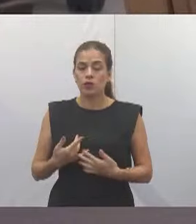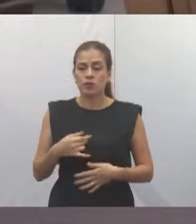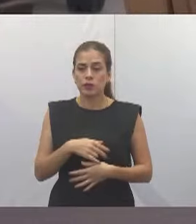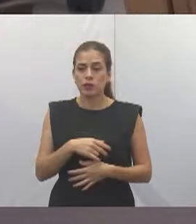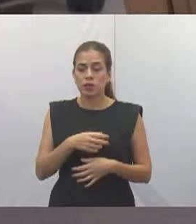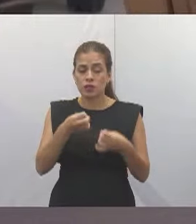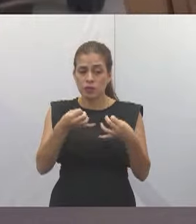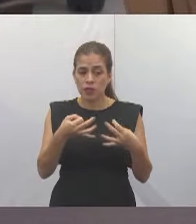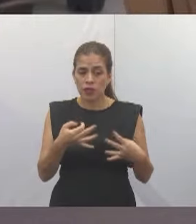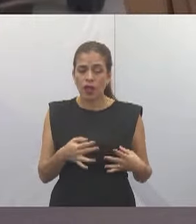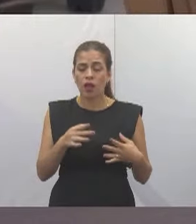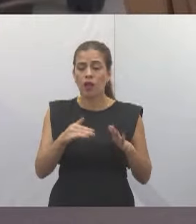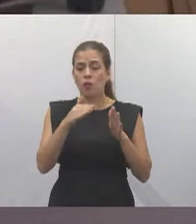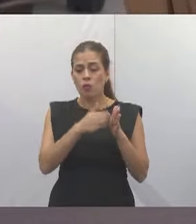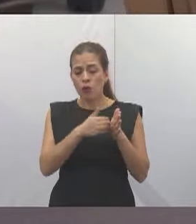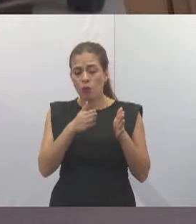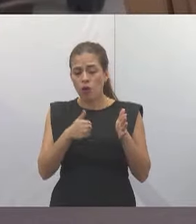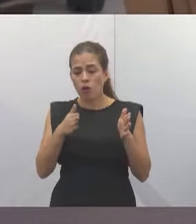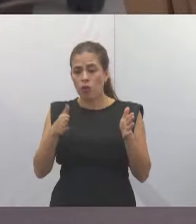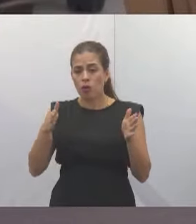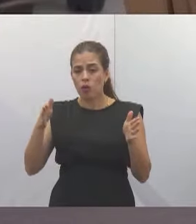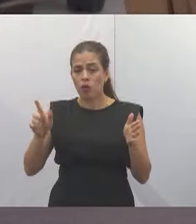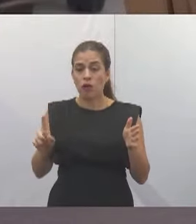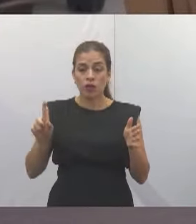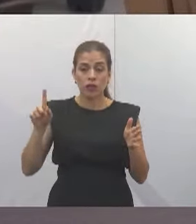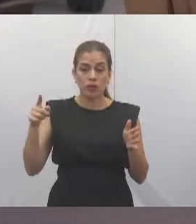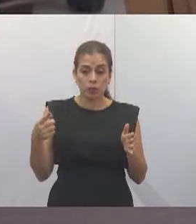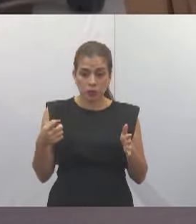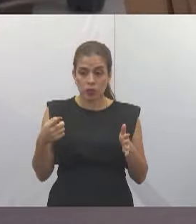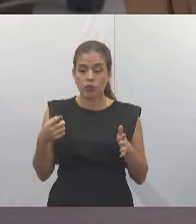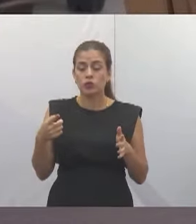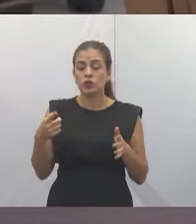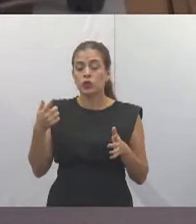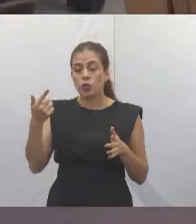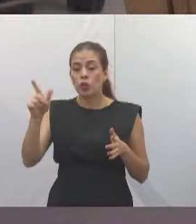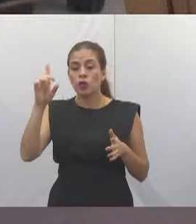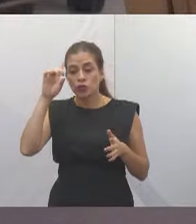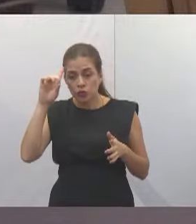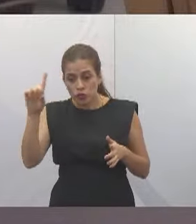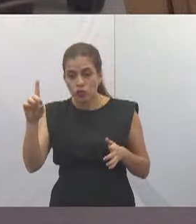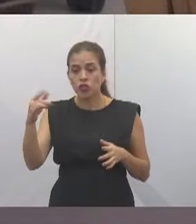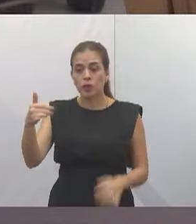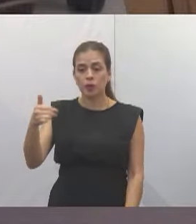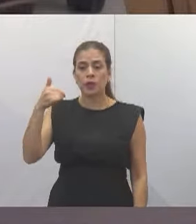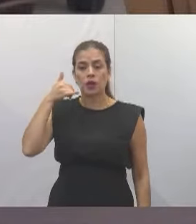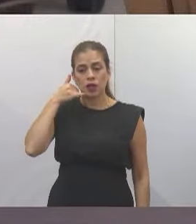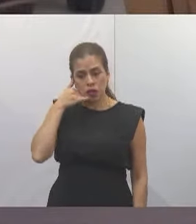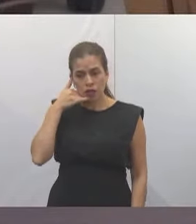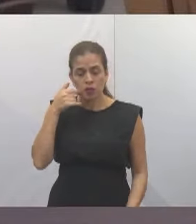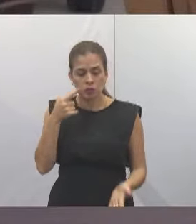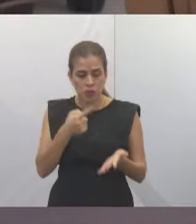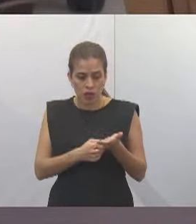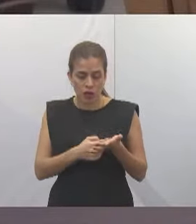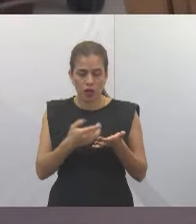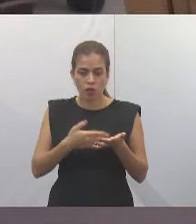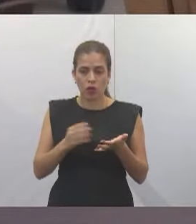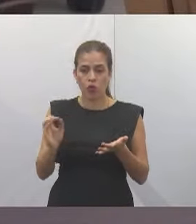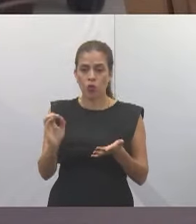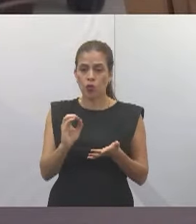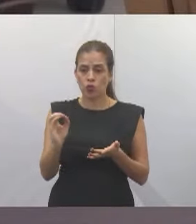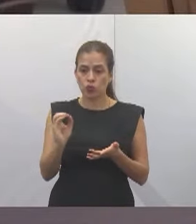esse é o procedimento. E no dia seguinte, a regulação me ligou, fez o agendamento e agora, em outubro, vai